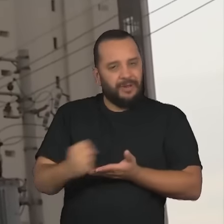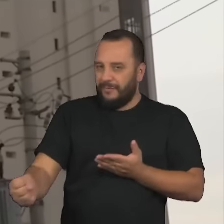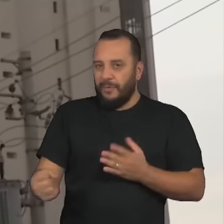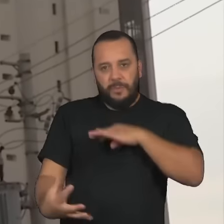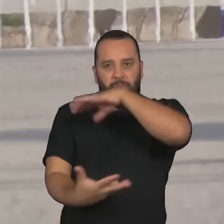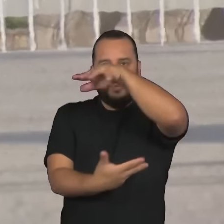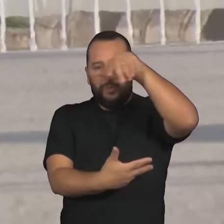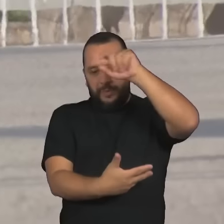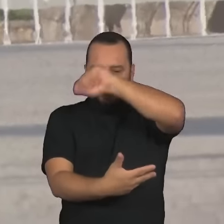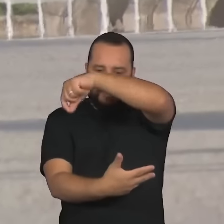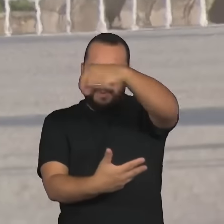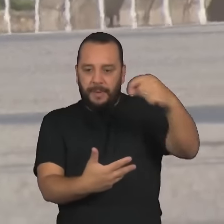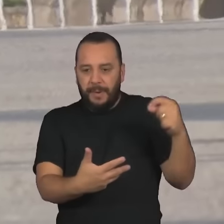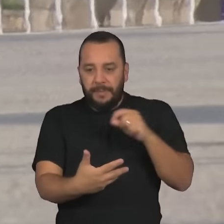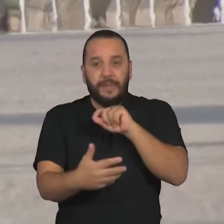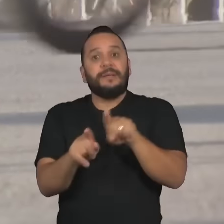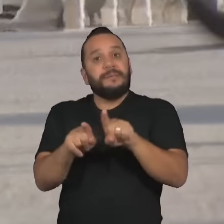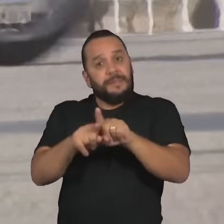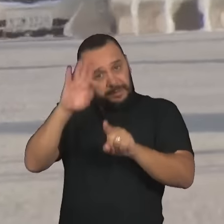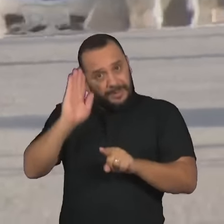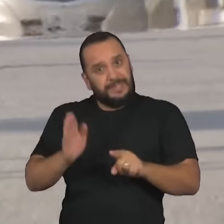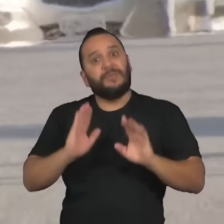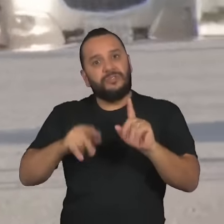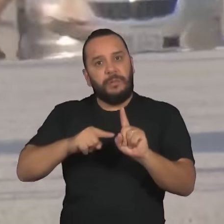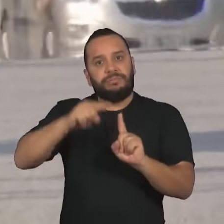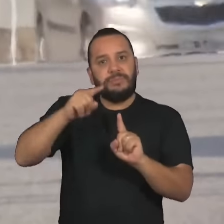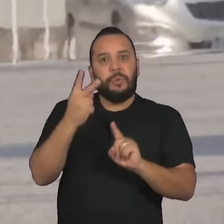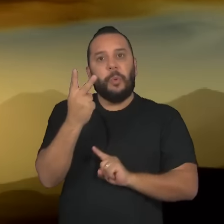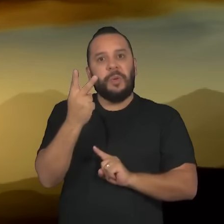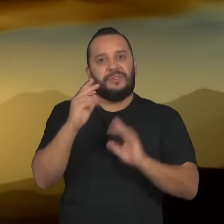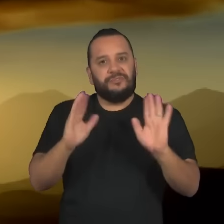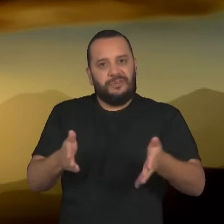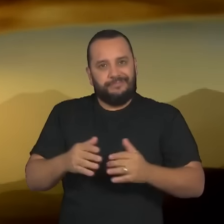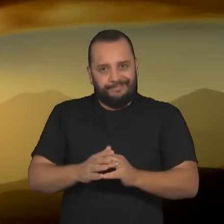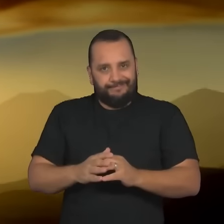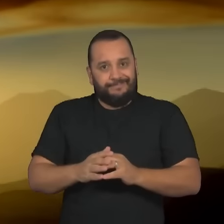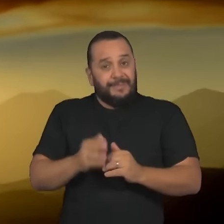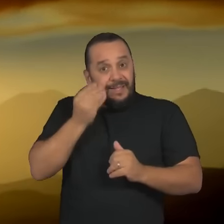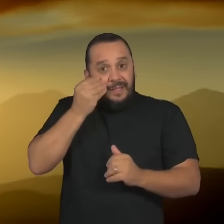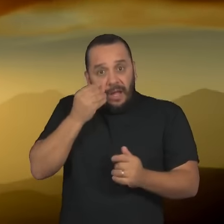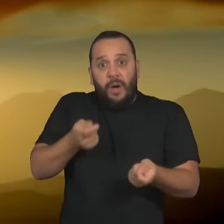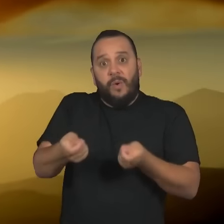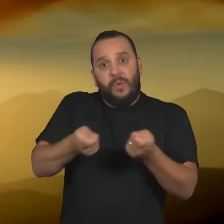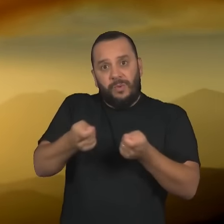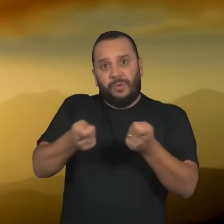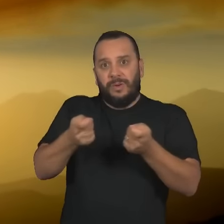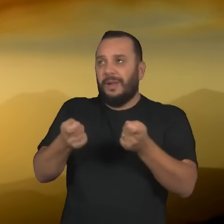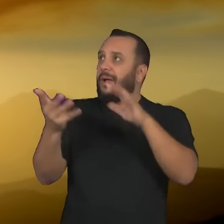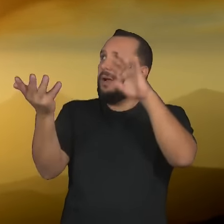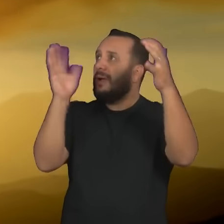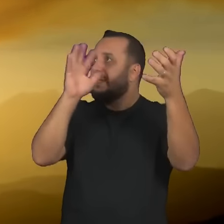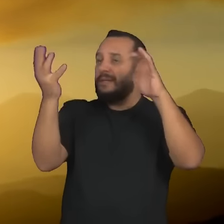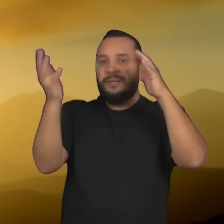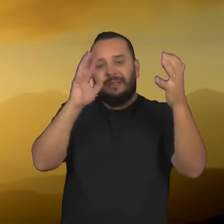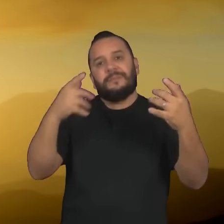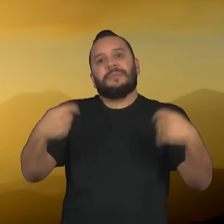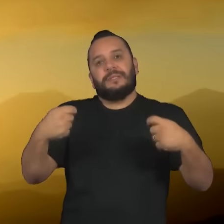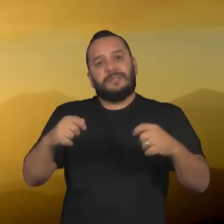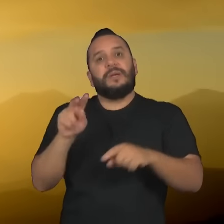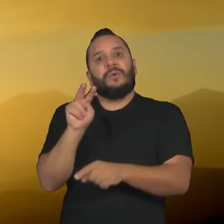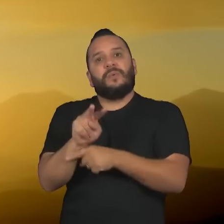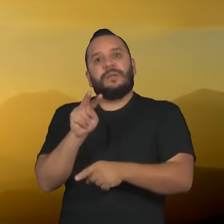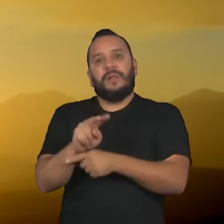mundo, inclusive no Brasil, chega a 2 graus. Para tentar conter as mudanças do clima, é preciso cuidar não só